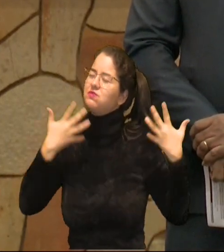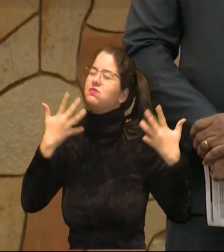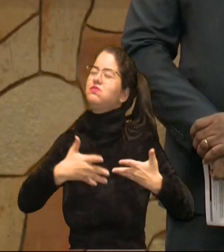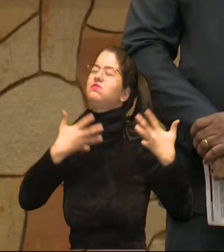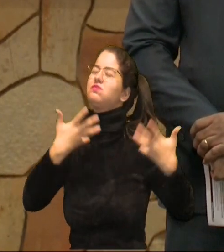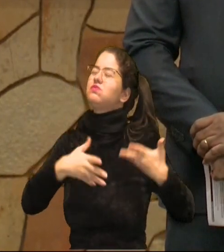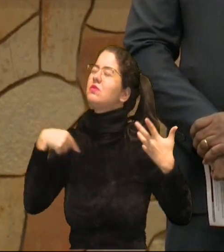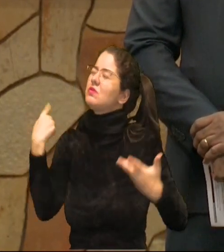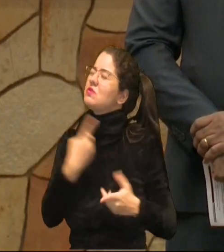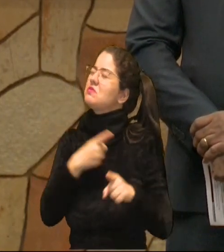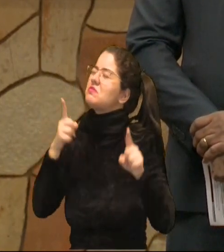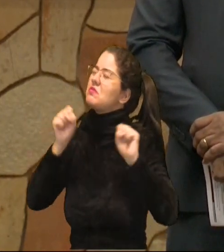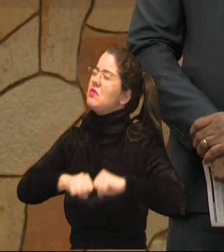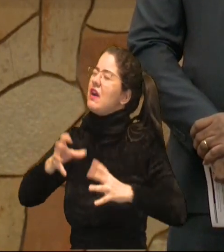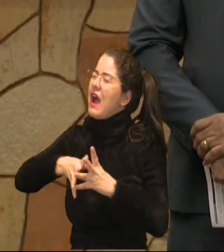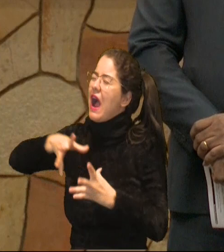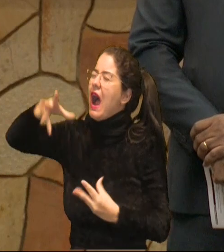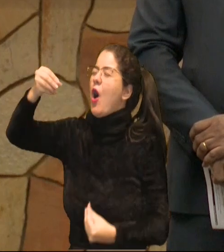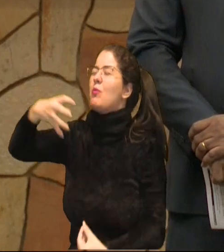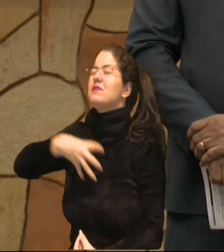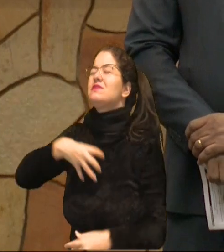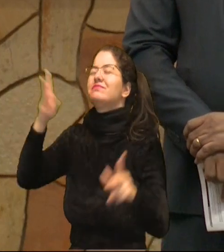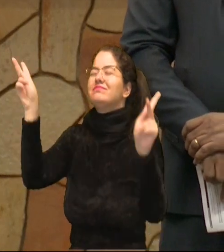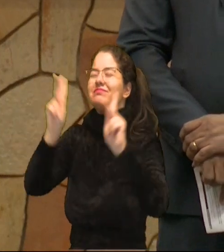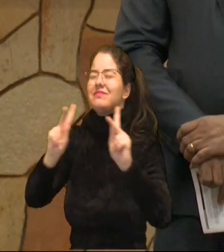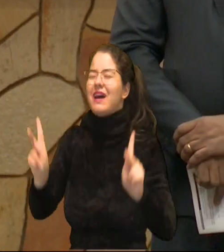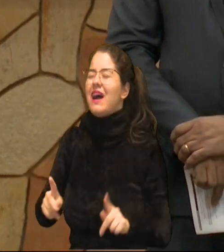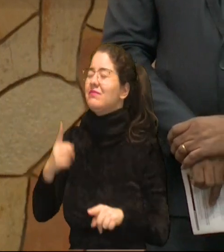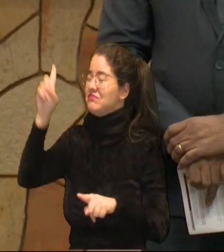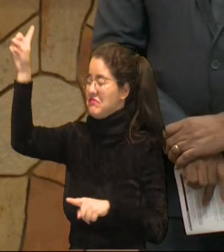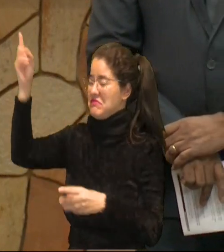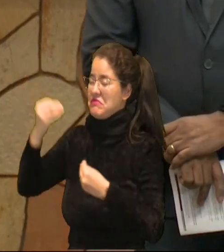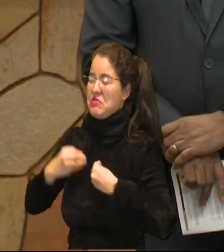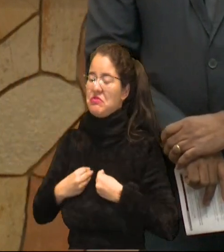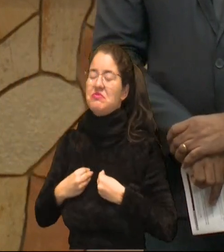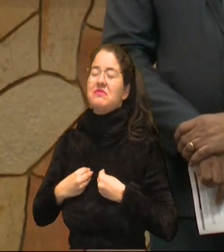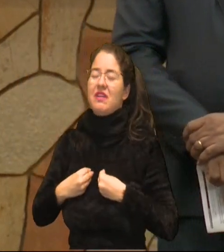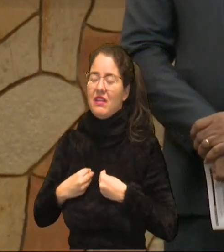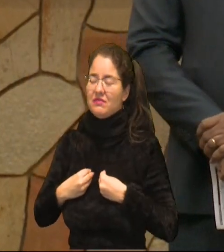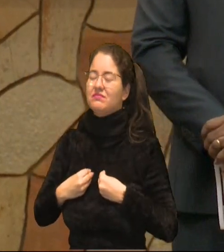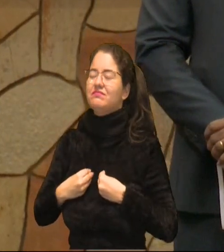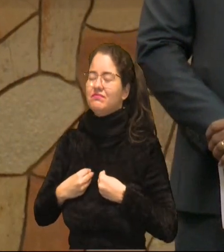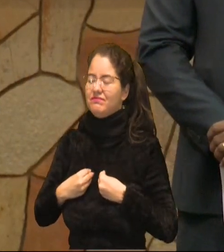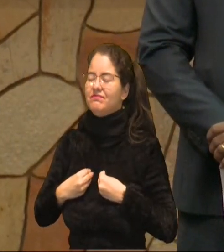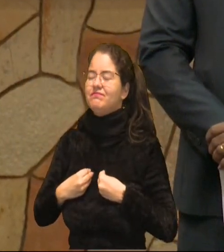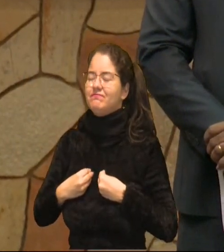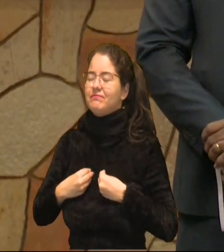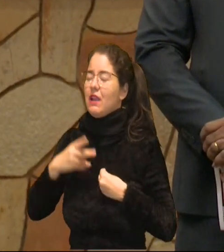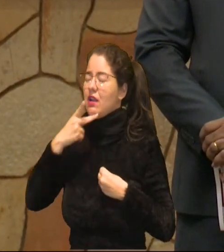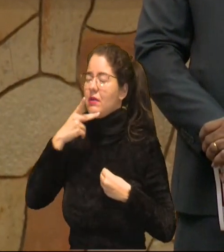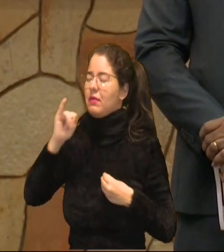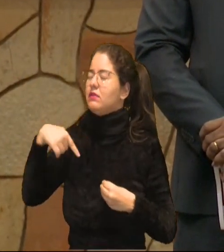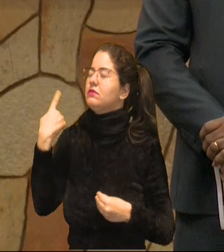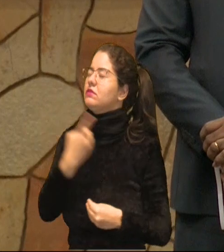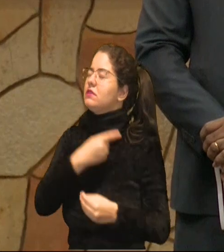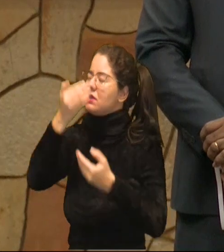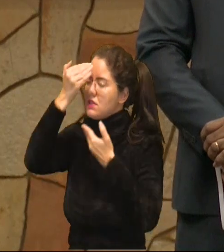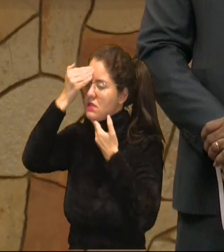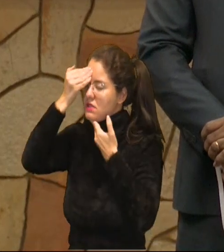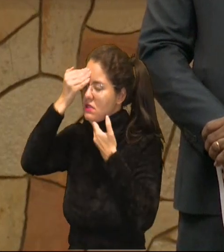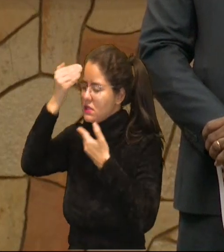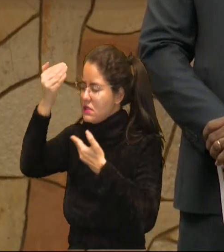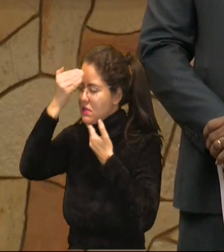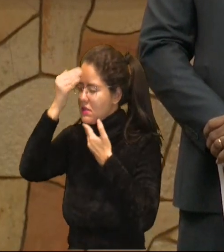louvar com as nossas almas repletas de paz, que vem do Teu coração para nossas almas também, Senhor. Agradecemos a